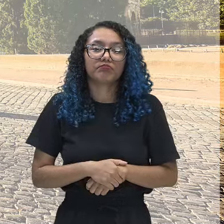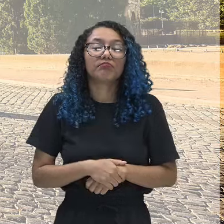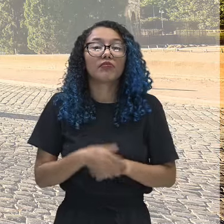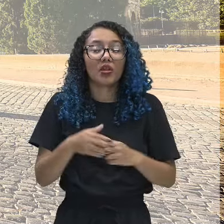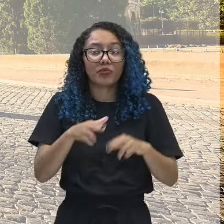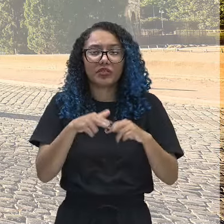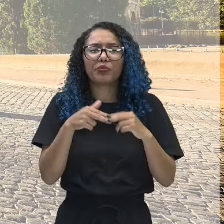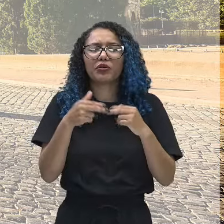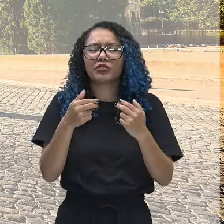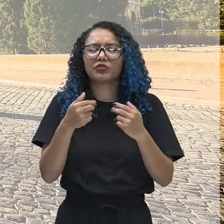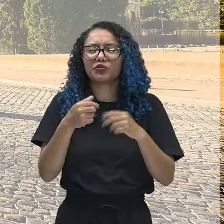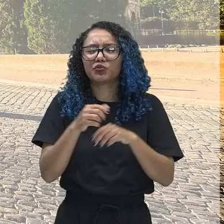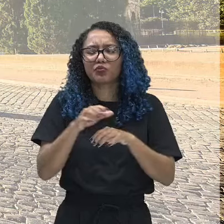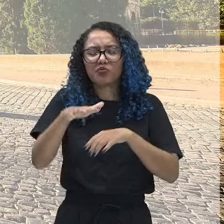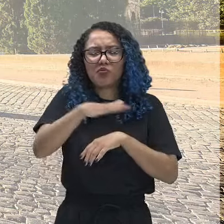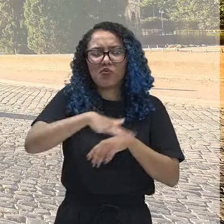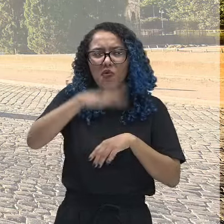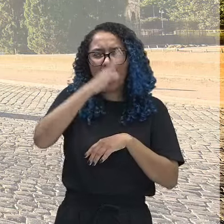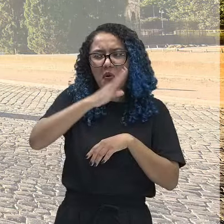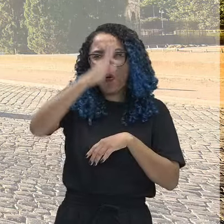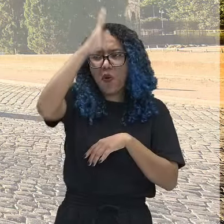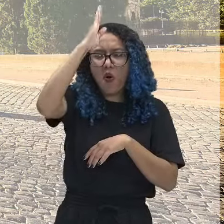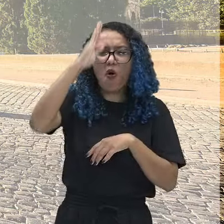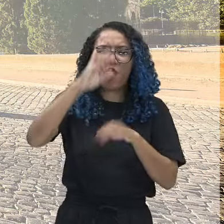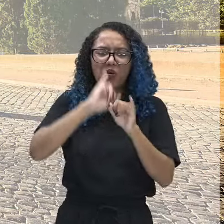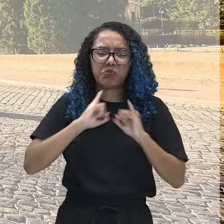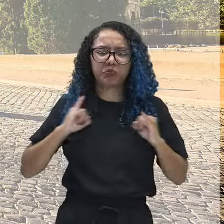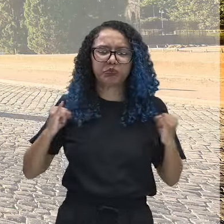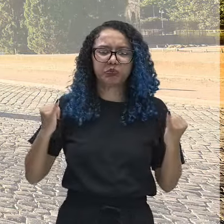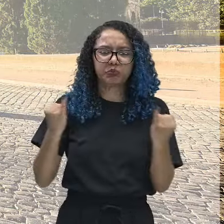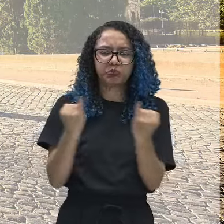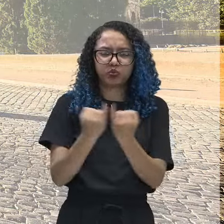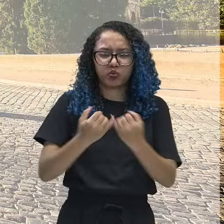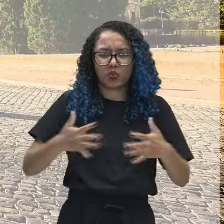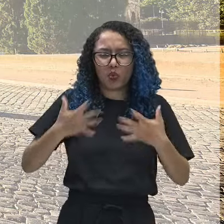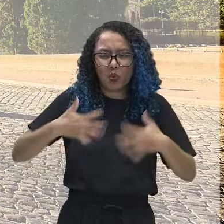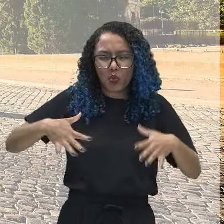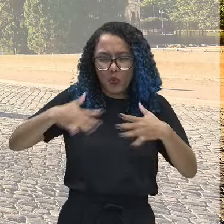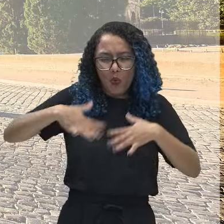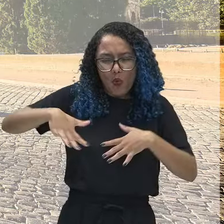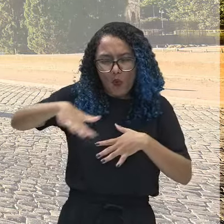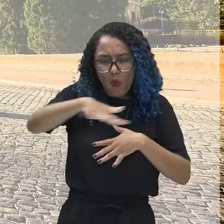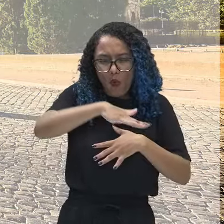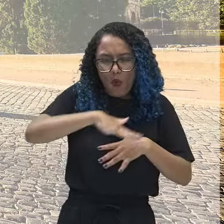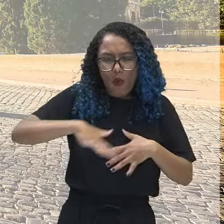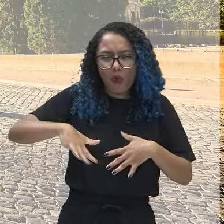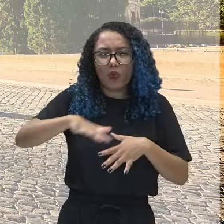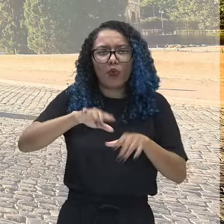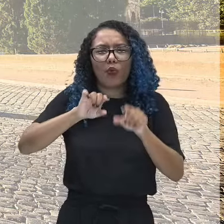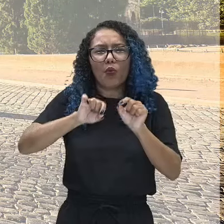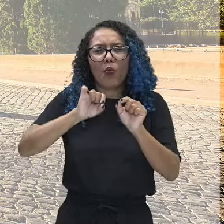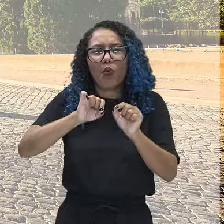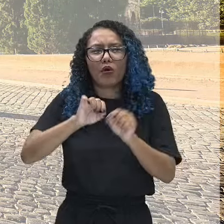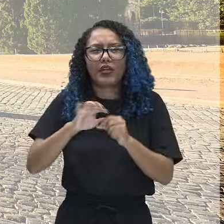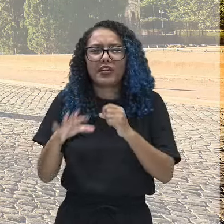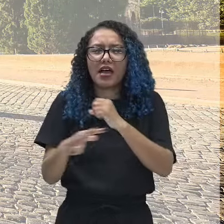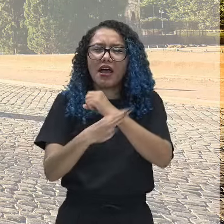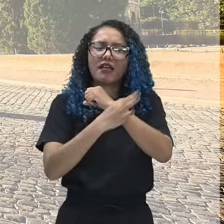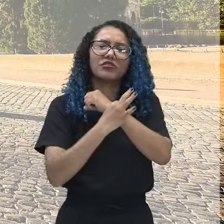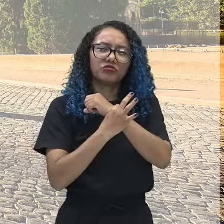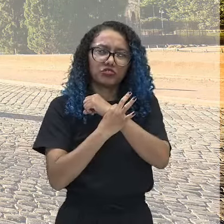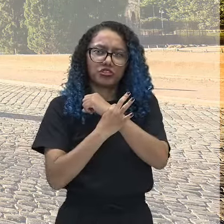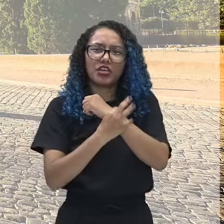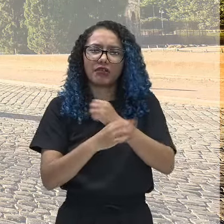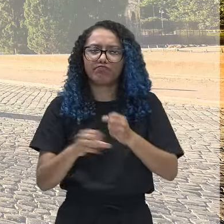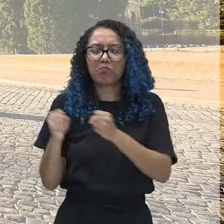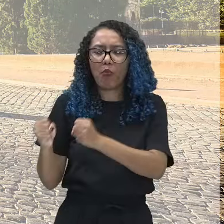grande, tão vasto e tão suntuoso, o que realmente bancava o Império Romano eram as guerras. Gente,